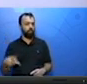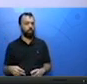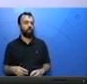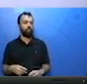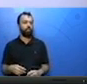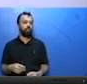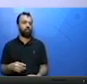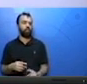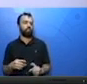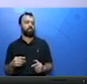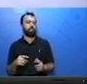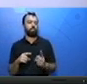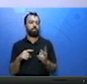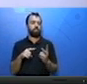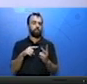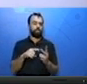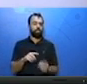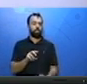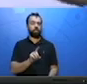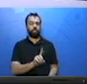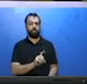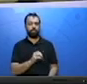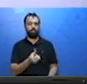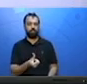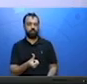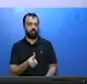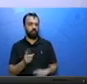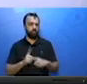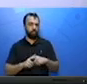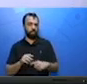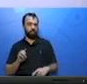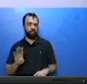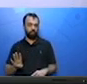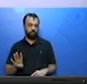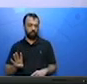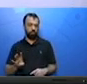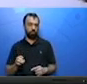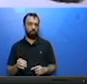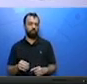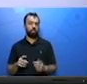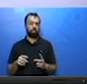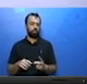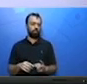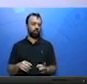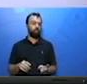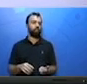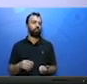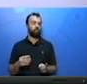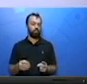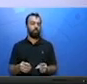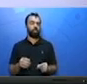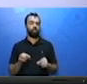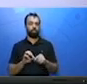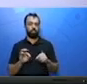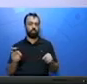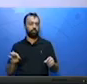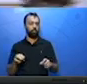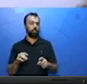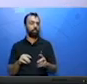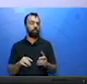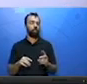4, 20. Já fizemos a faturação da raiz de 20 no primeiro ponto, que é 2 raiz de 5.